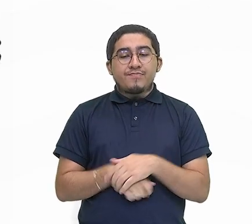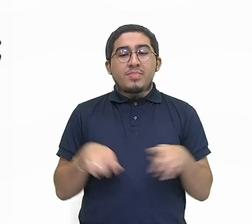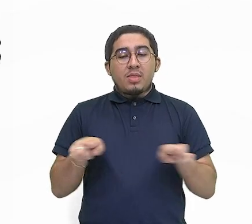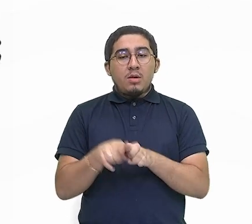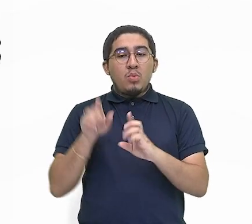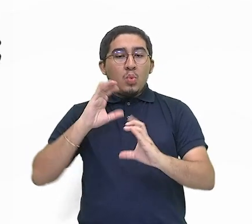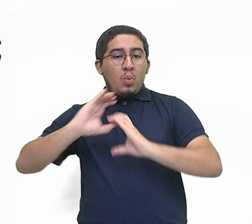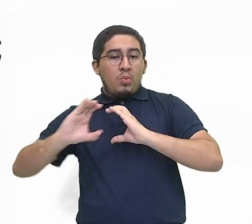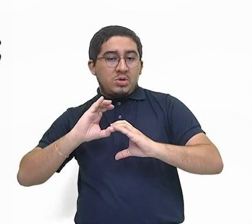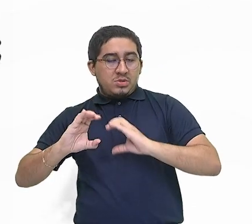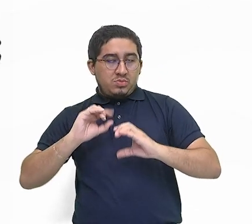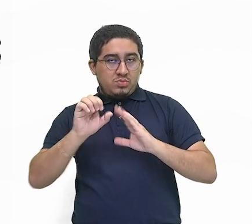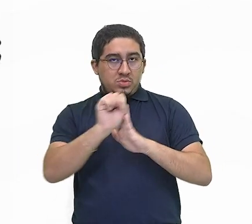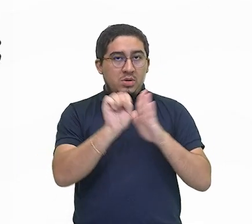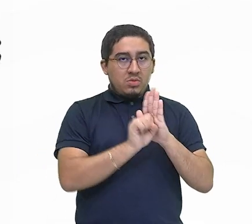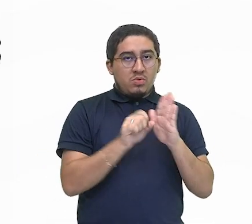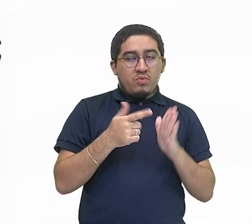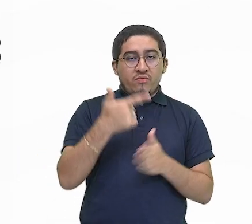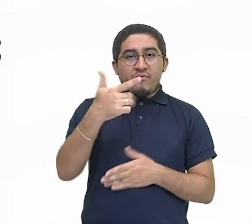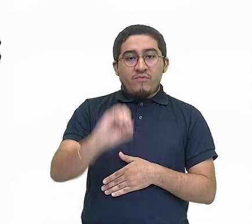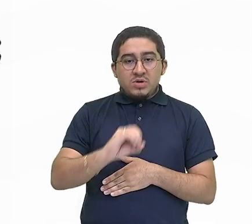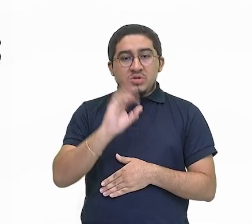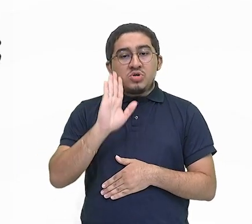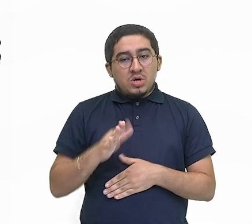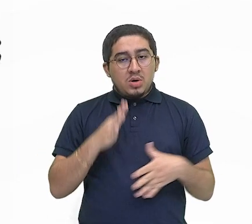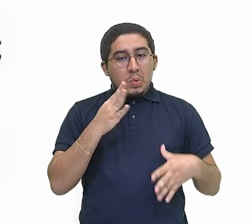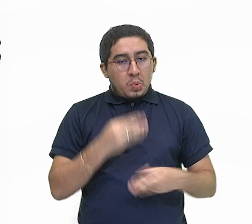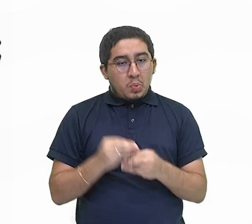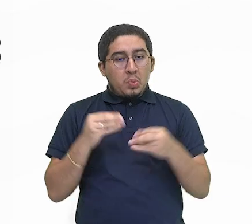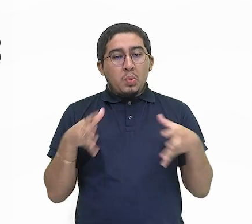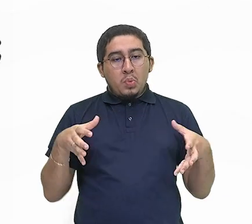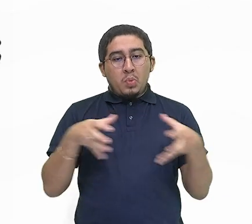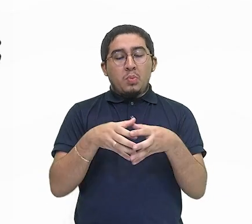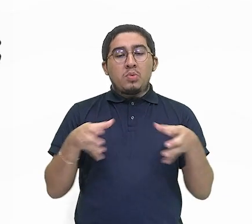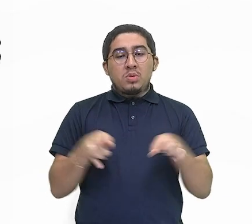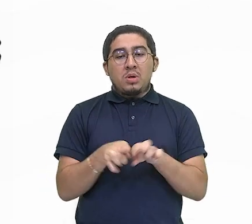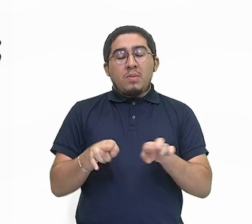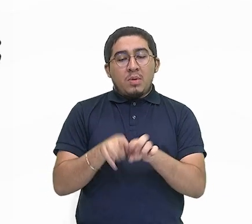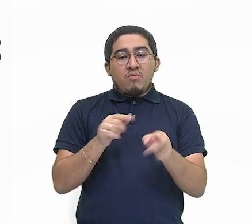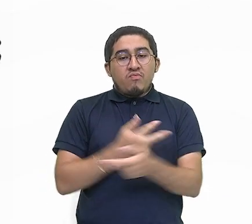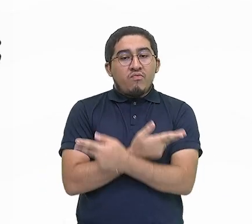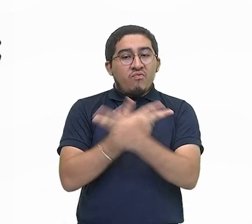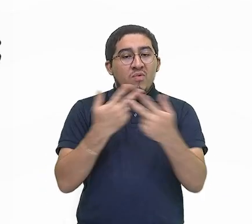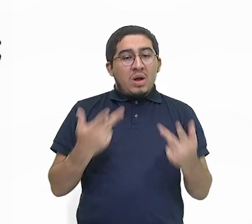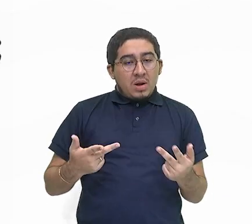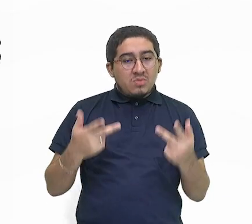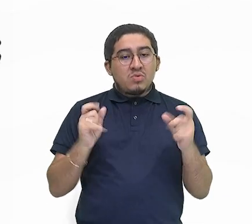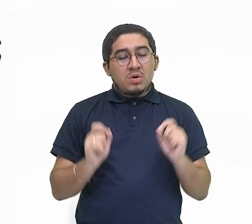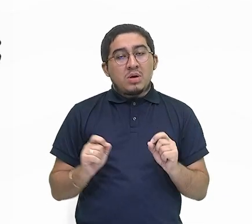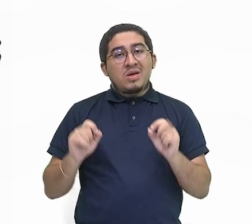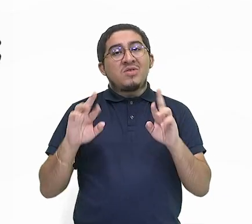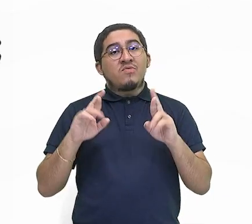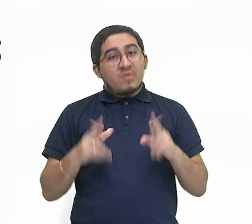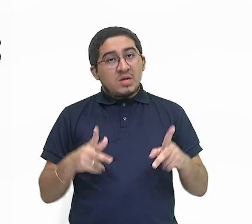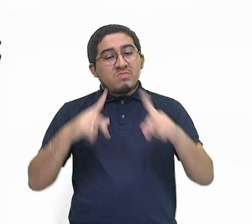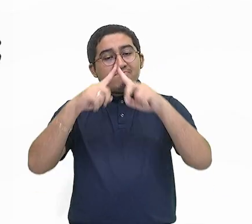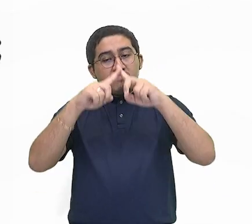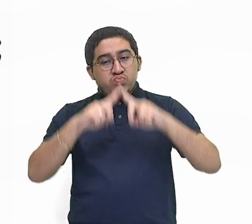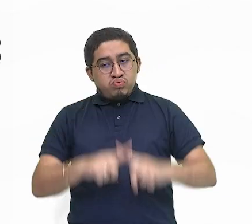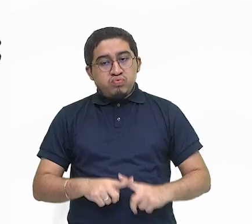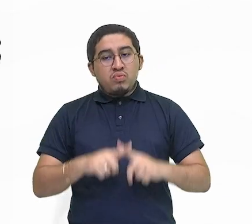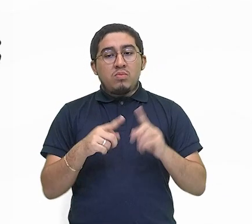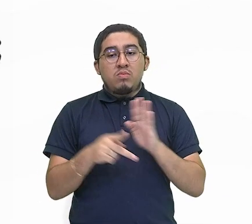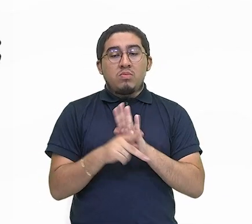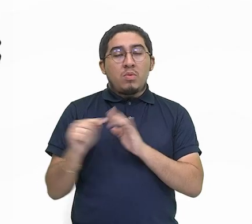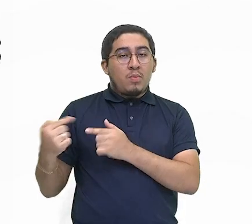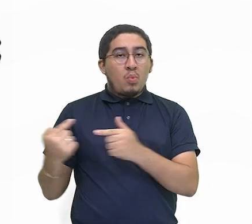de massa, a partir do século XX, foram incluídos nesse grupo, né, e, em muitos dos casos, eles vão rivalizar com